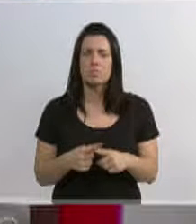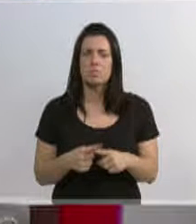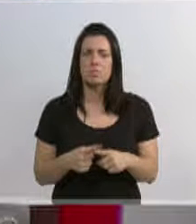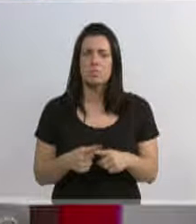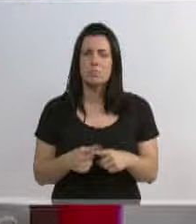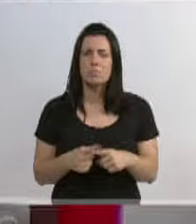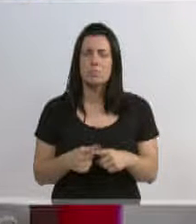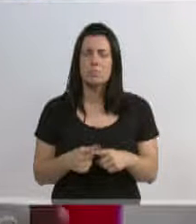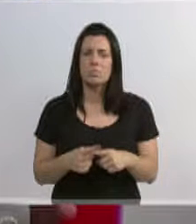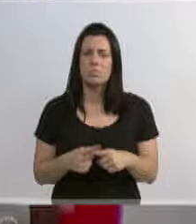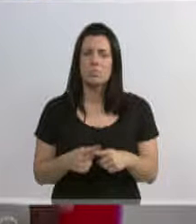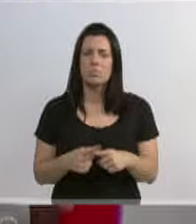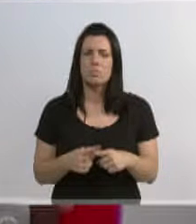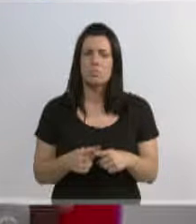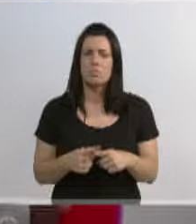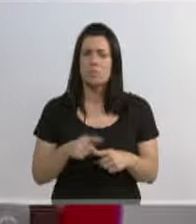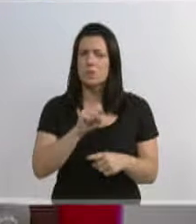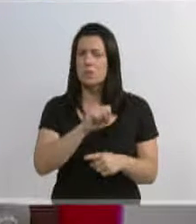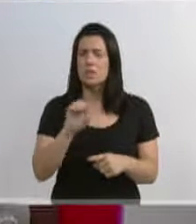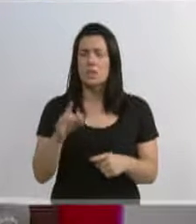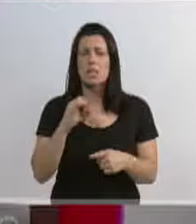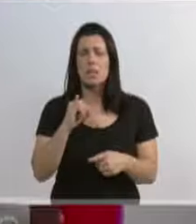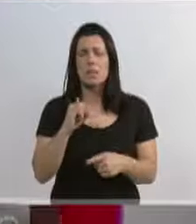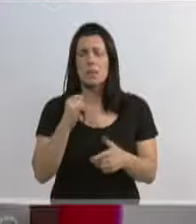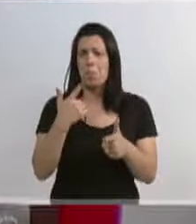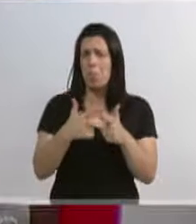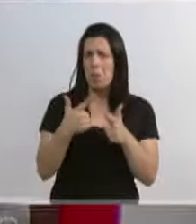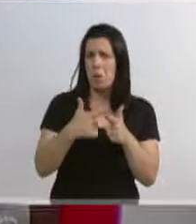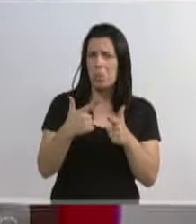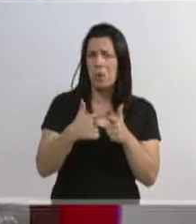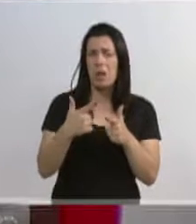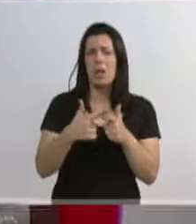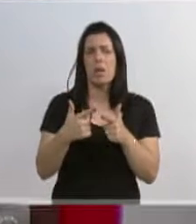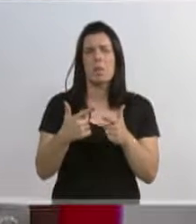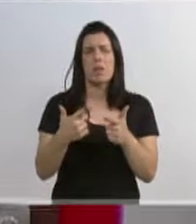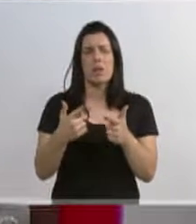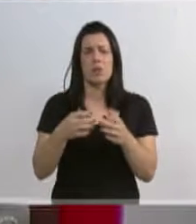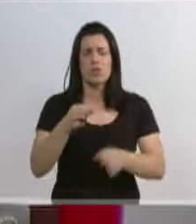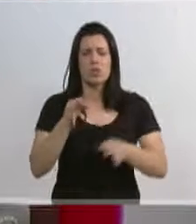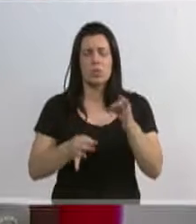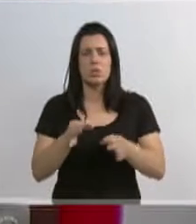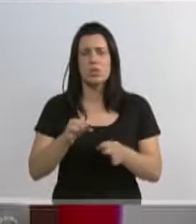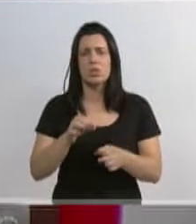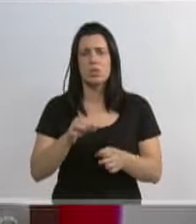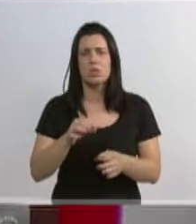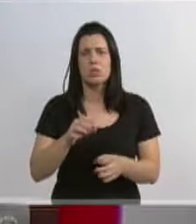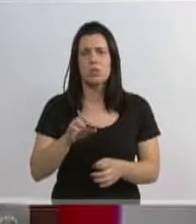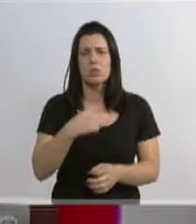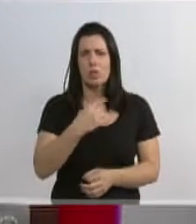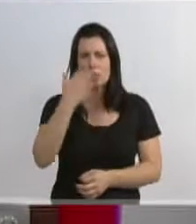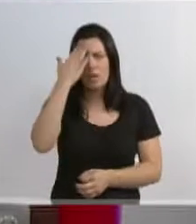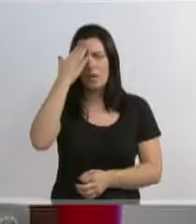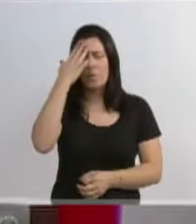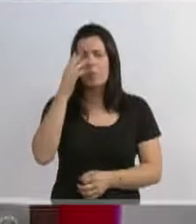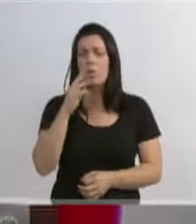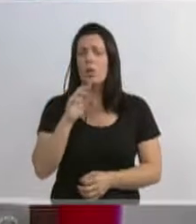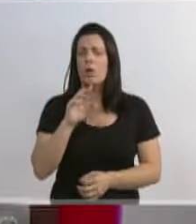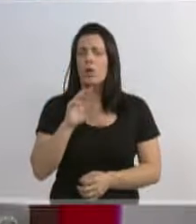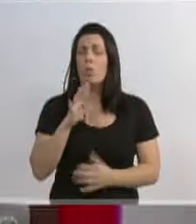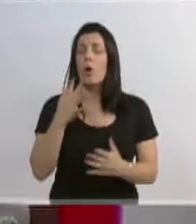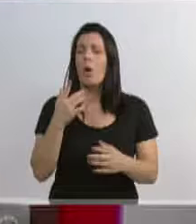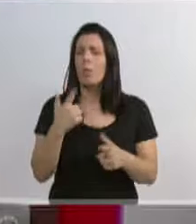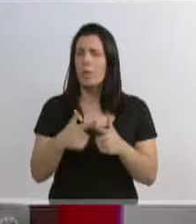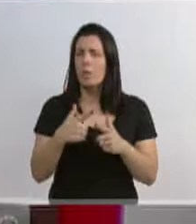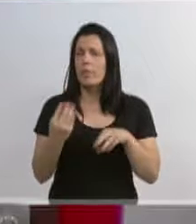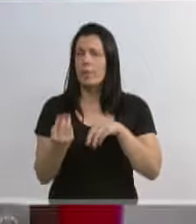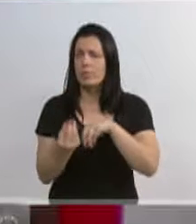catarinense. Se ele tivesse algum problema com o CNPJ, se tivesse algum imbróglio jurídico, nós sabemos qual é o imbróglio jurídico que envolve o BEC já de muitos